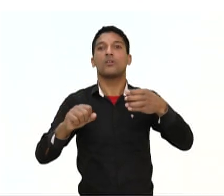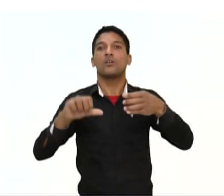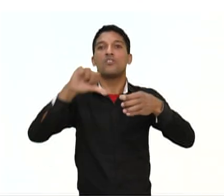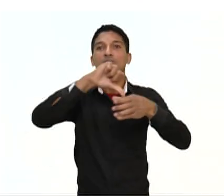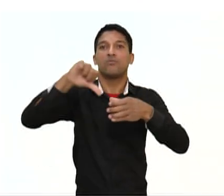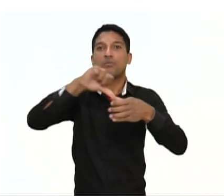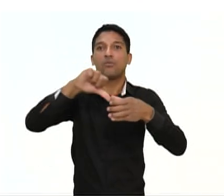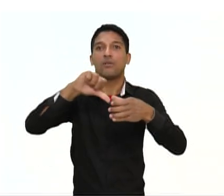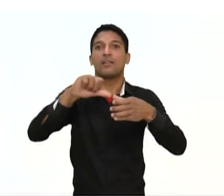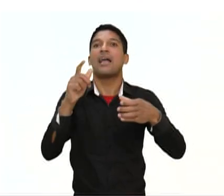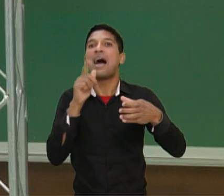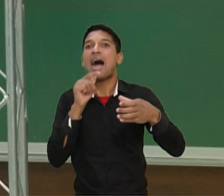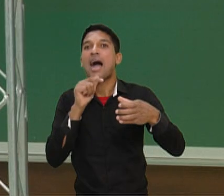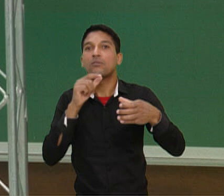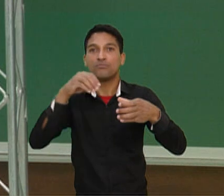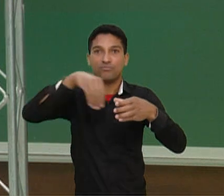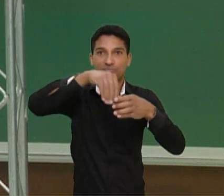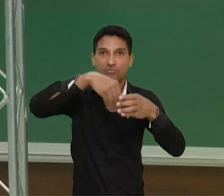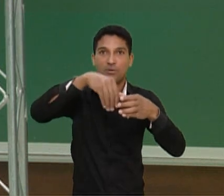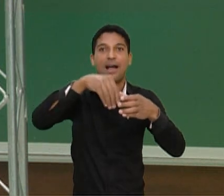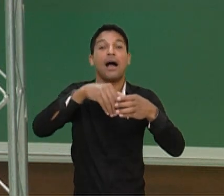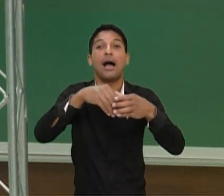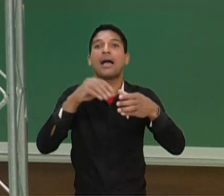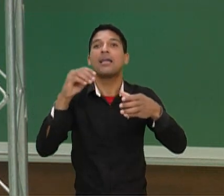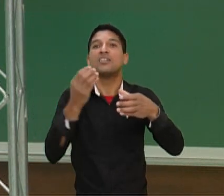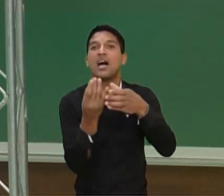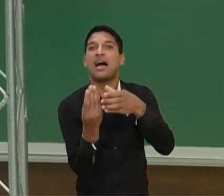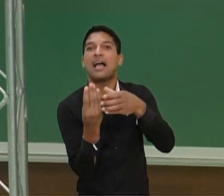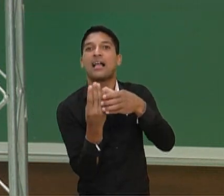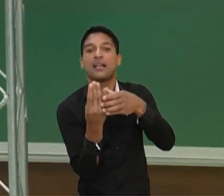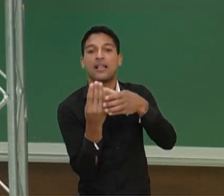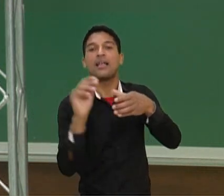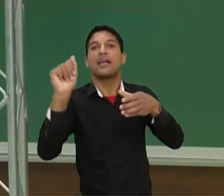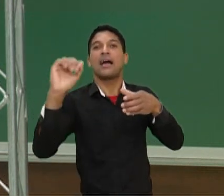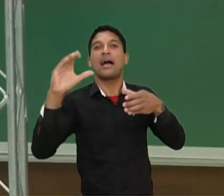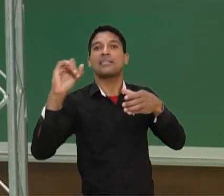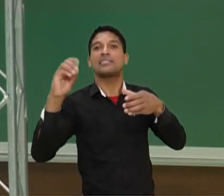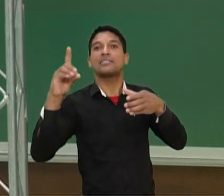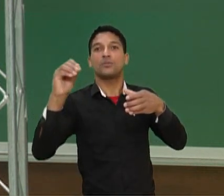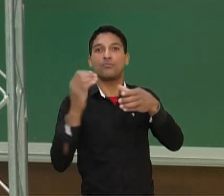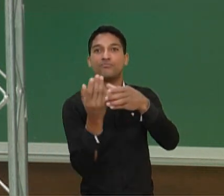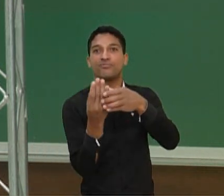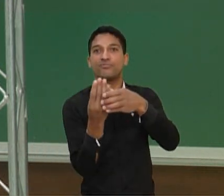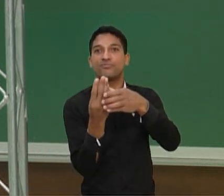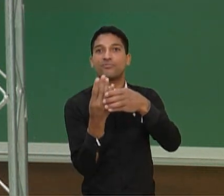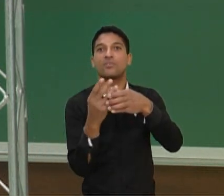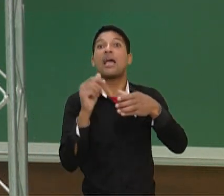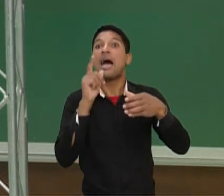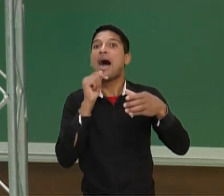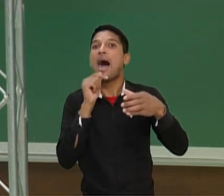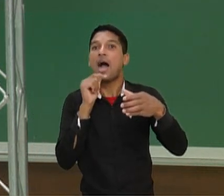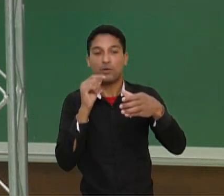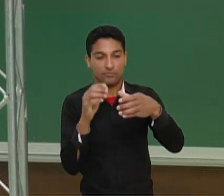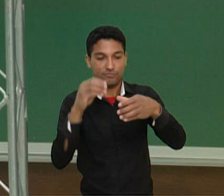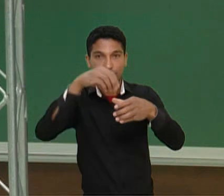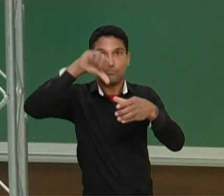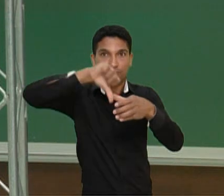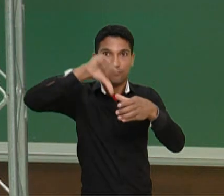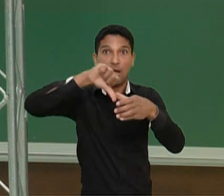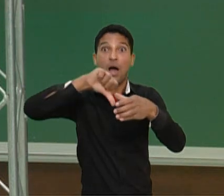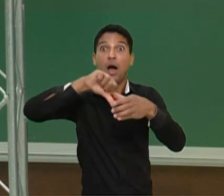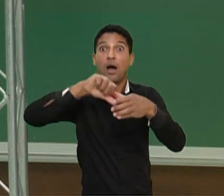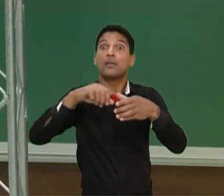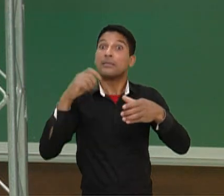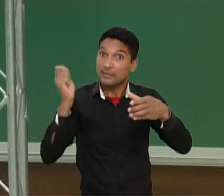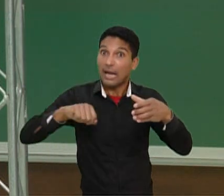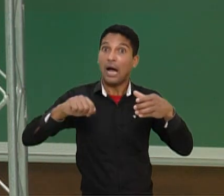conduzem corrente elétrica, né? Então, por exemplo, eu tenho aqui o cloreto de hidrogênio. Professor, mas